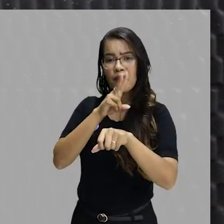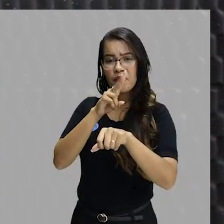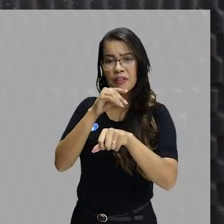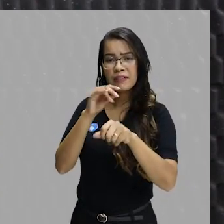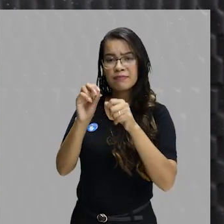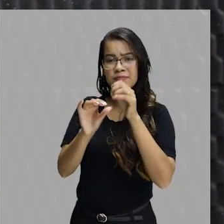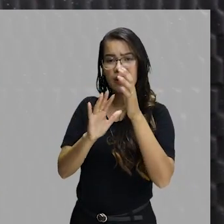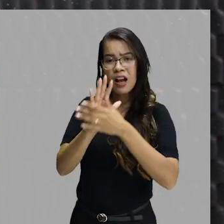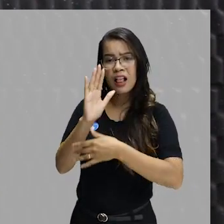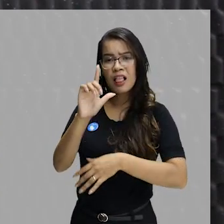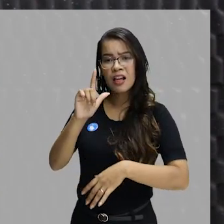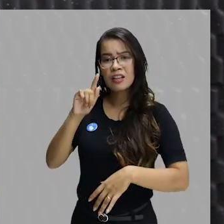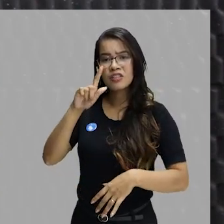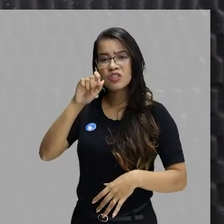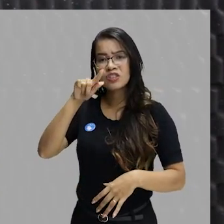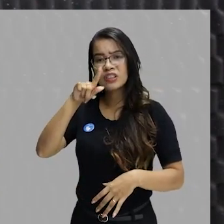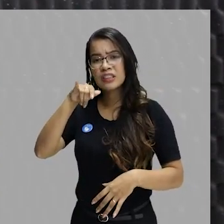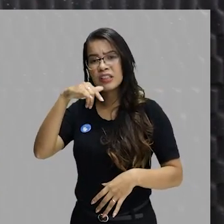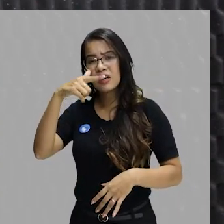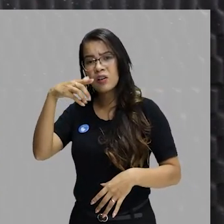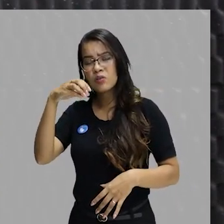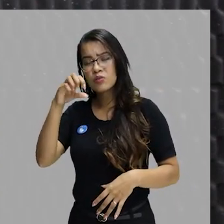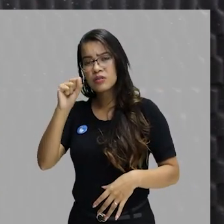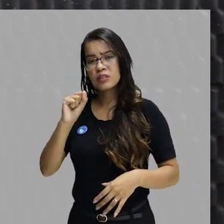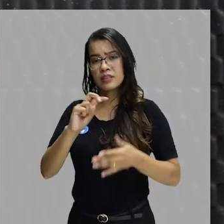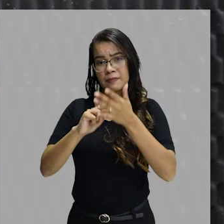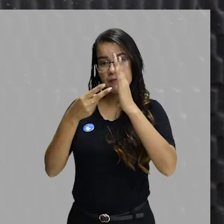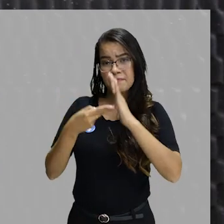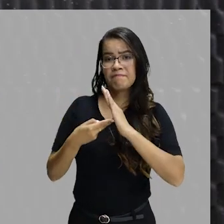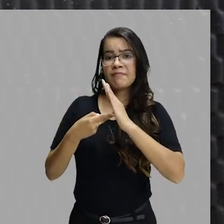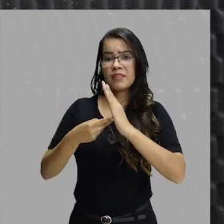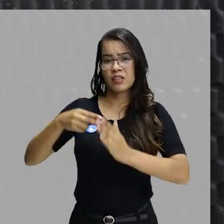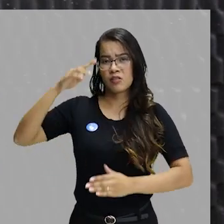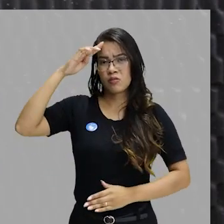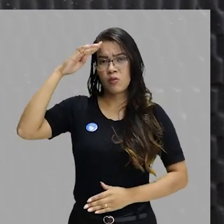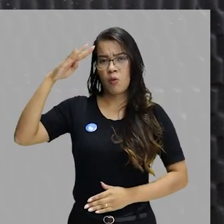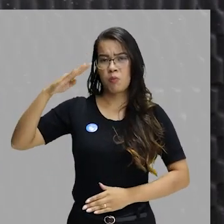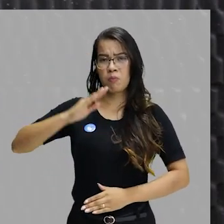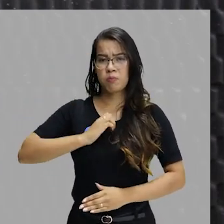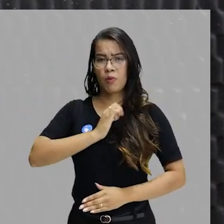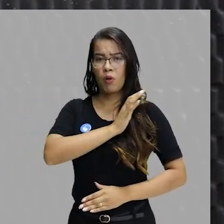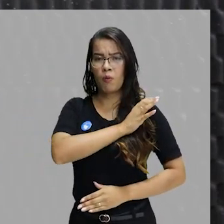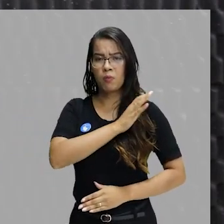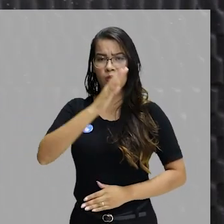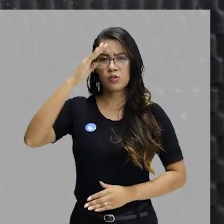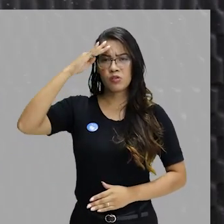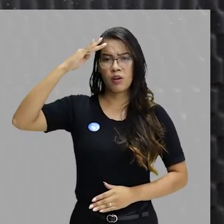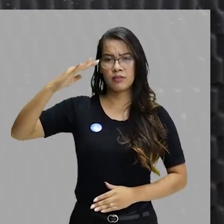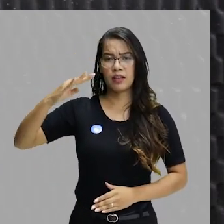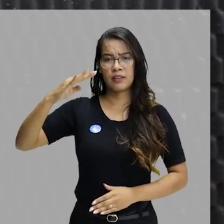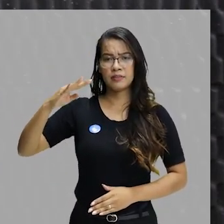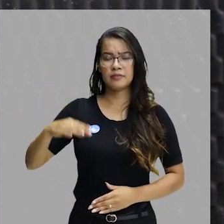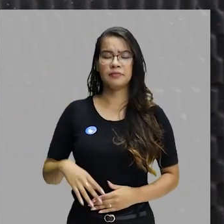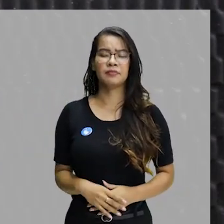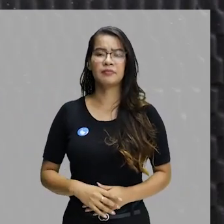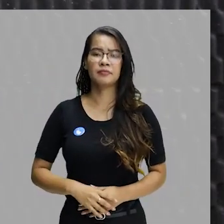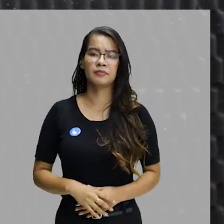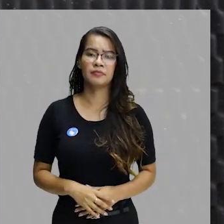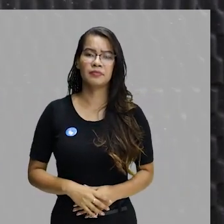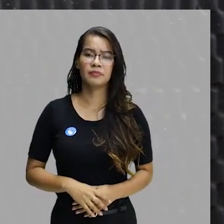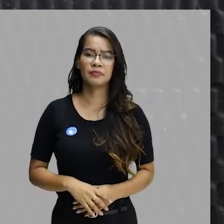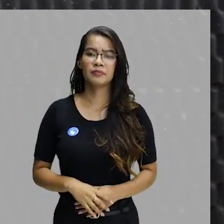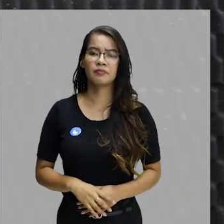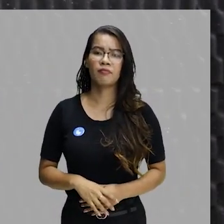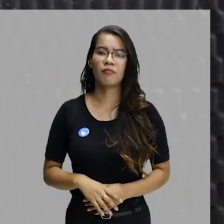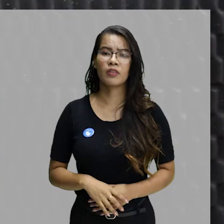basicamente de Roma, ou seja, vão ser soldados do exército romano. Eu não estou me referindo aos generais, porque quando você fala dos